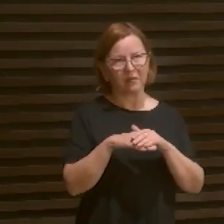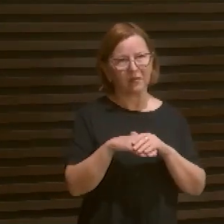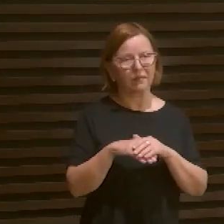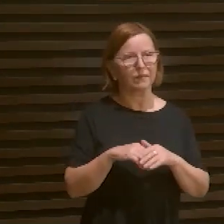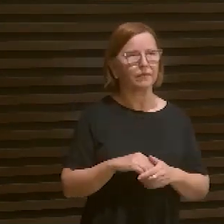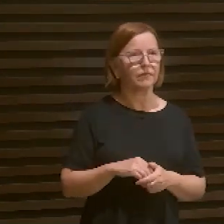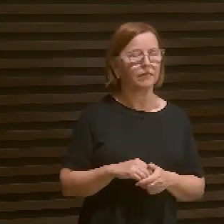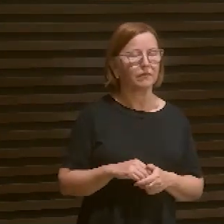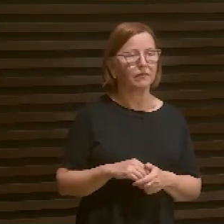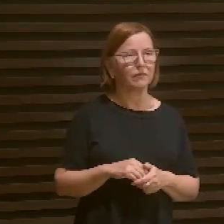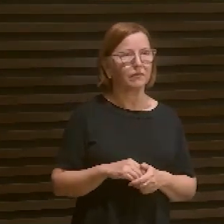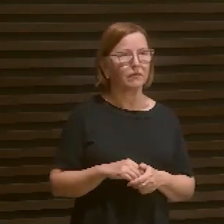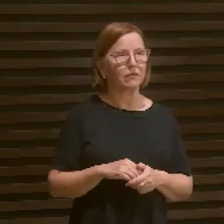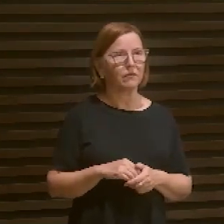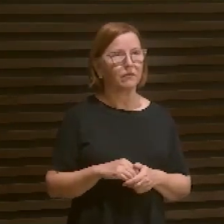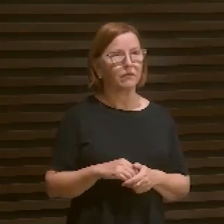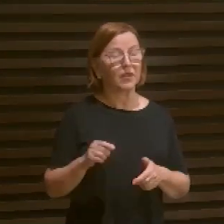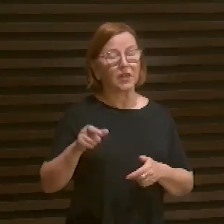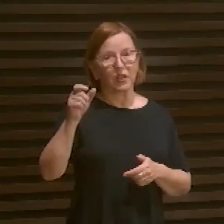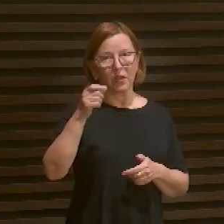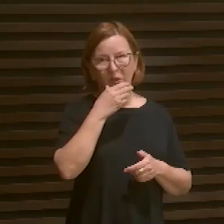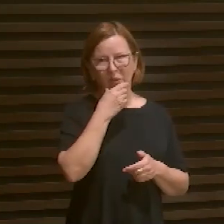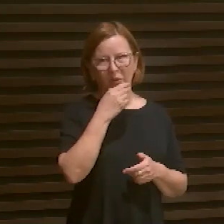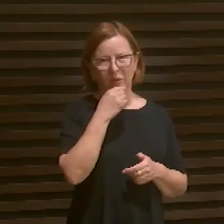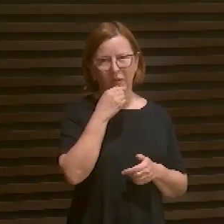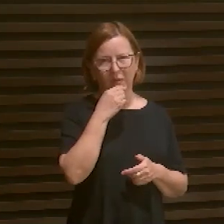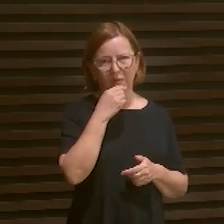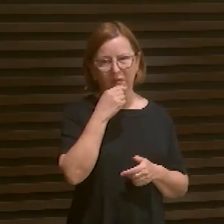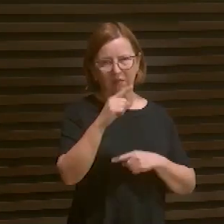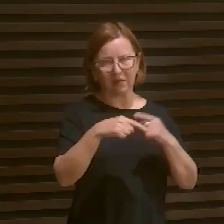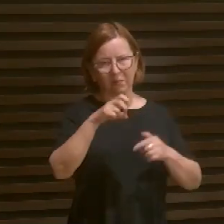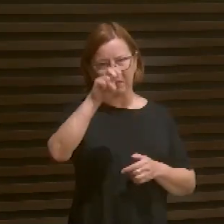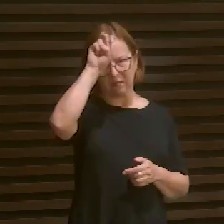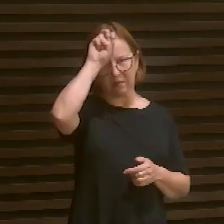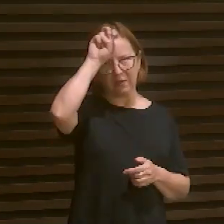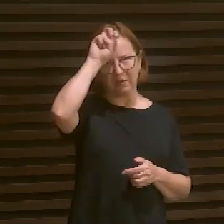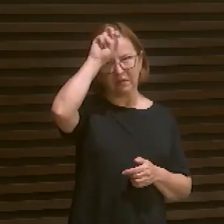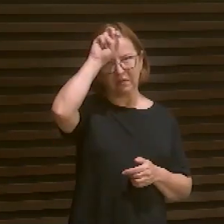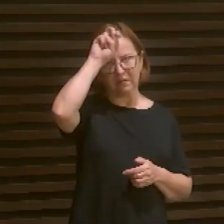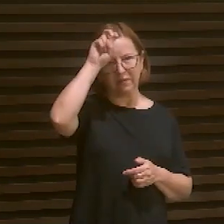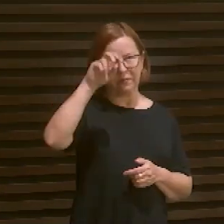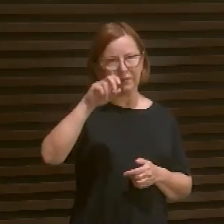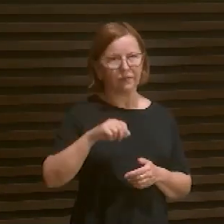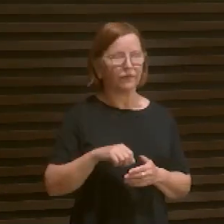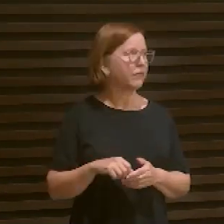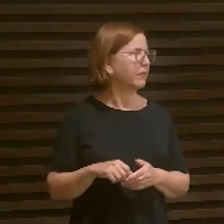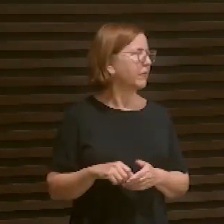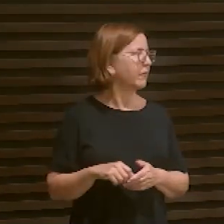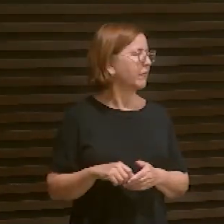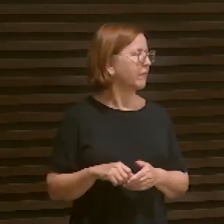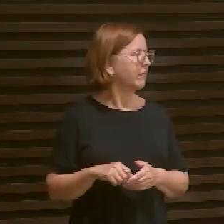aquele homem, mais tarde, lá no Egito, se tornou aquele que